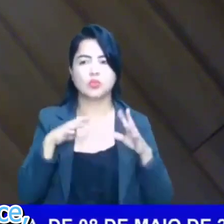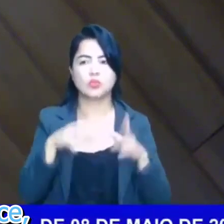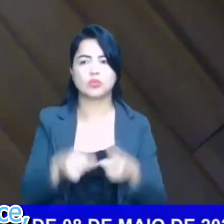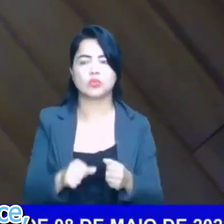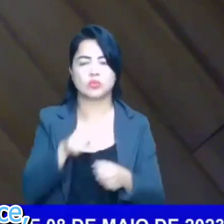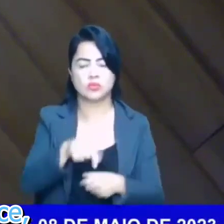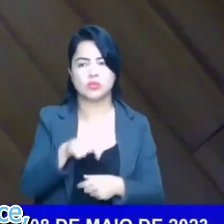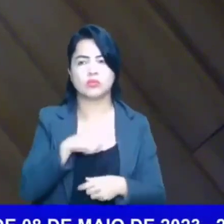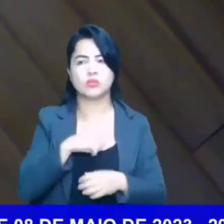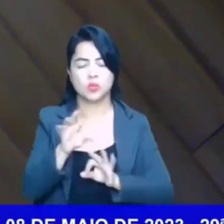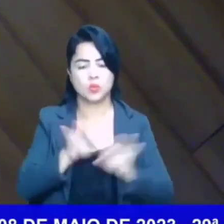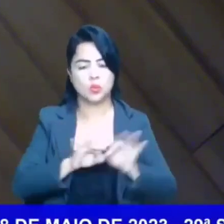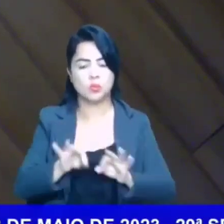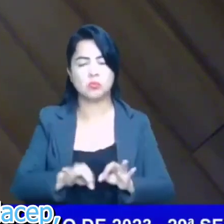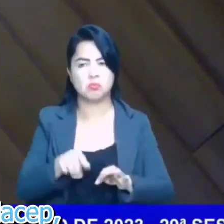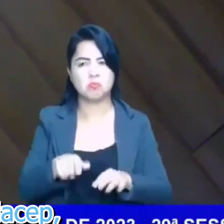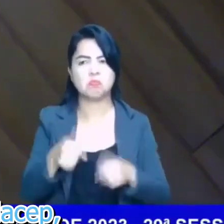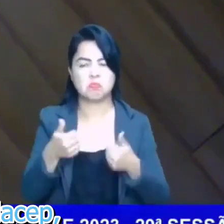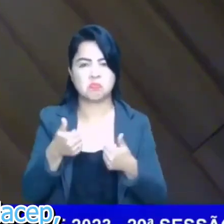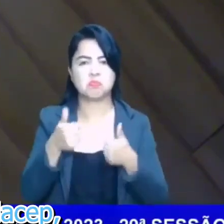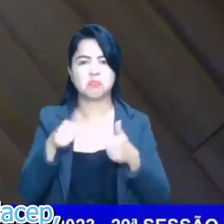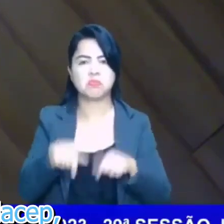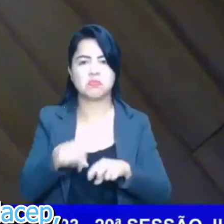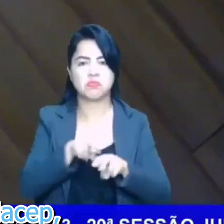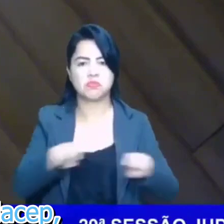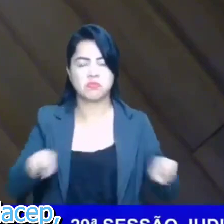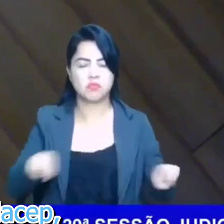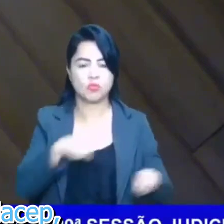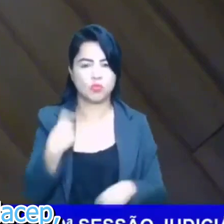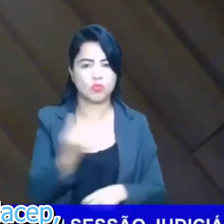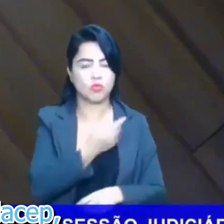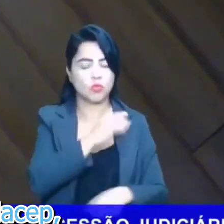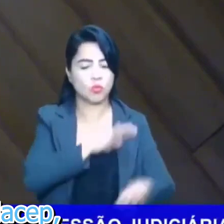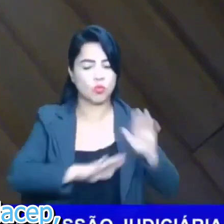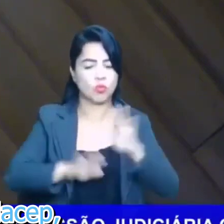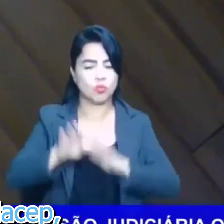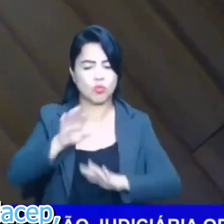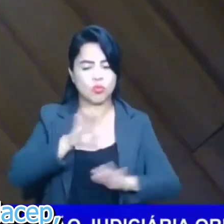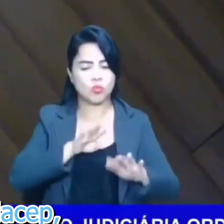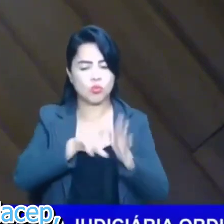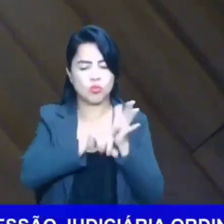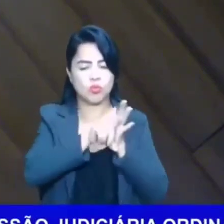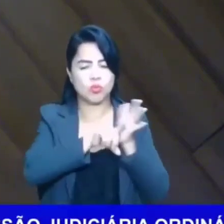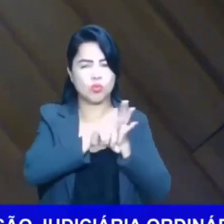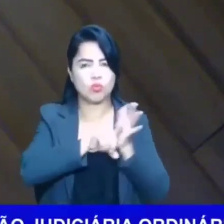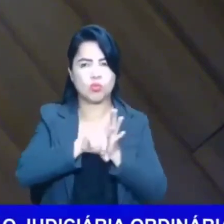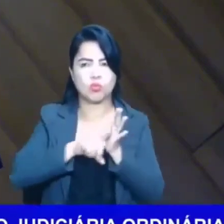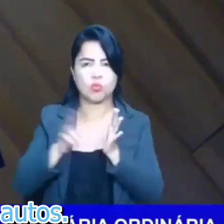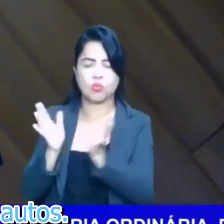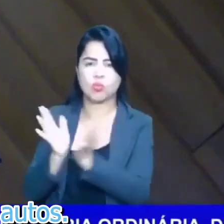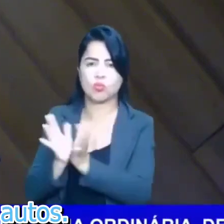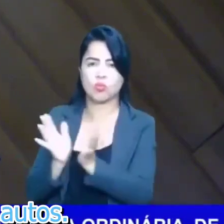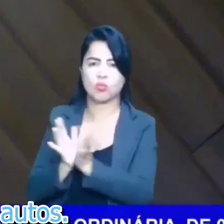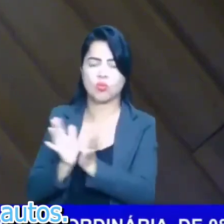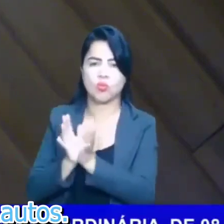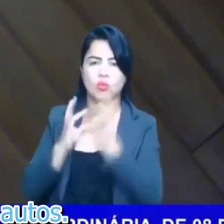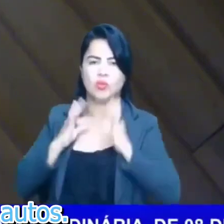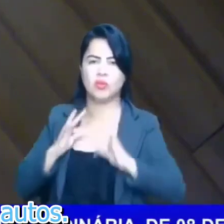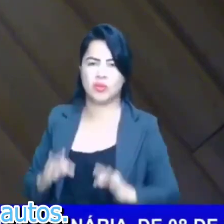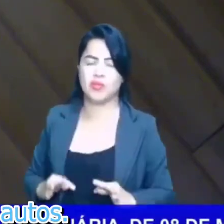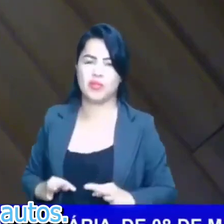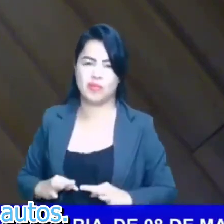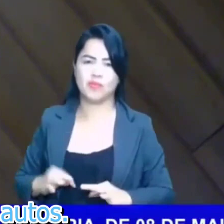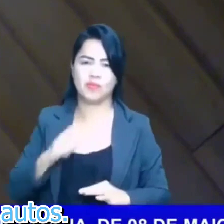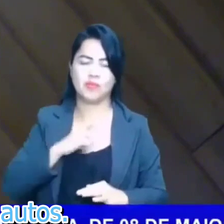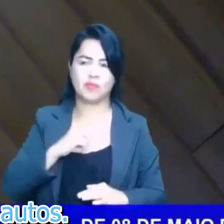que essa casa merece, nós tomamos o cuidado de fazer uma consulta ao NACEP, por e-mail,